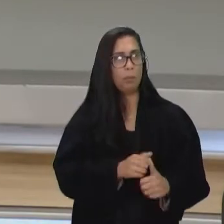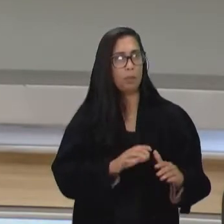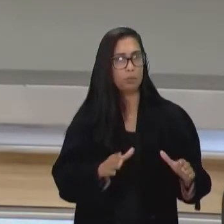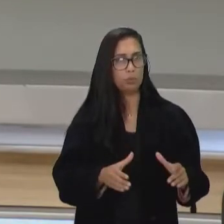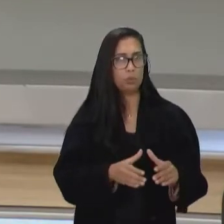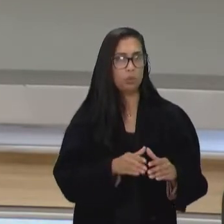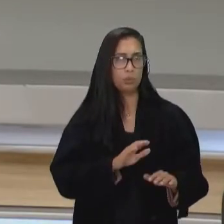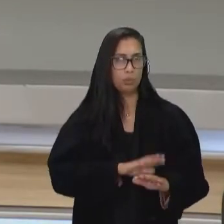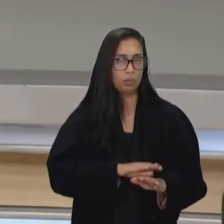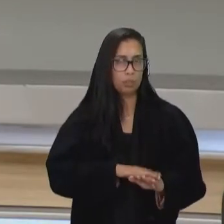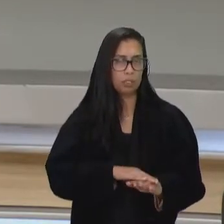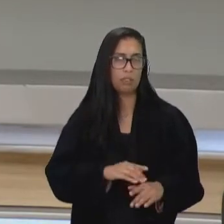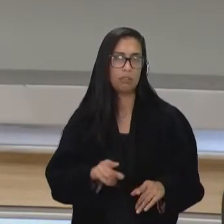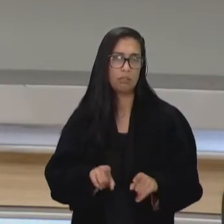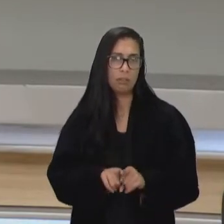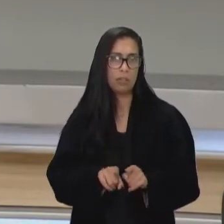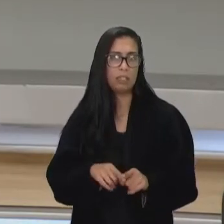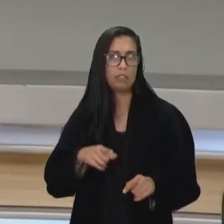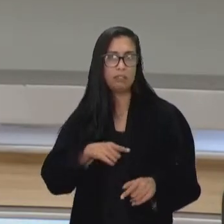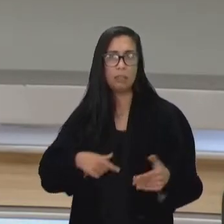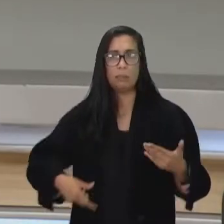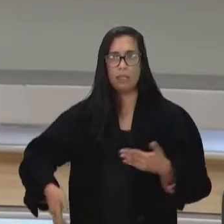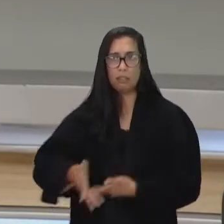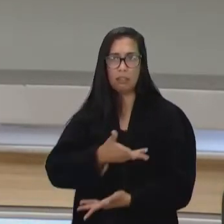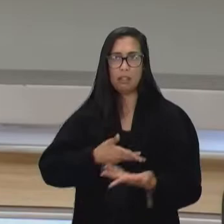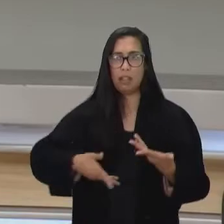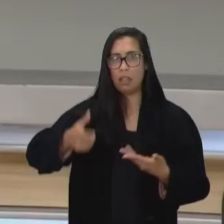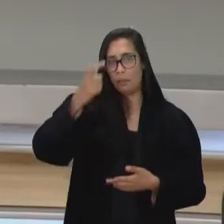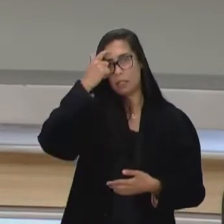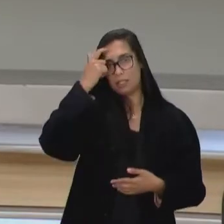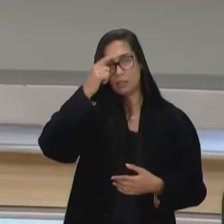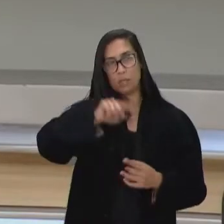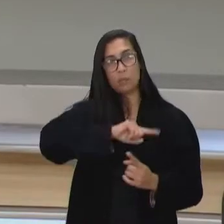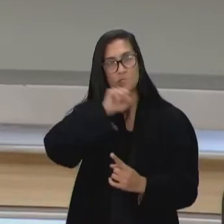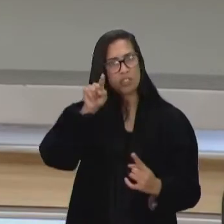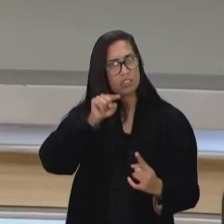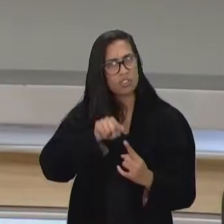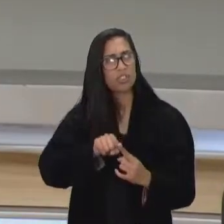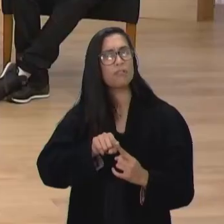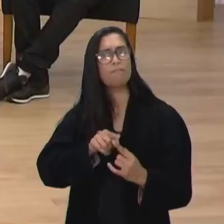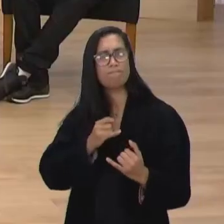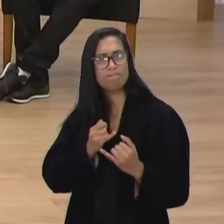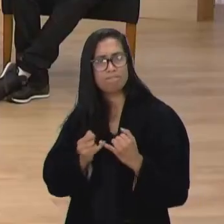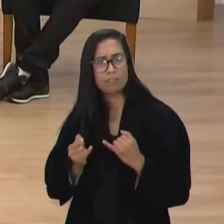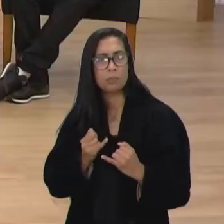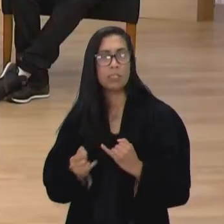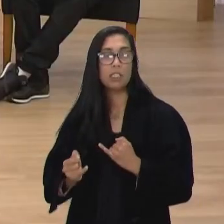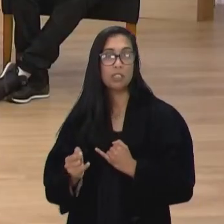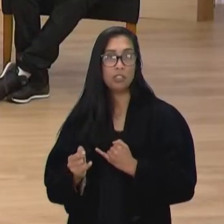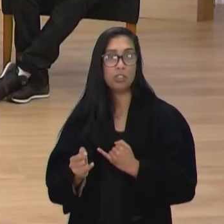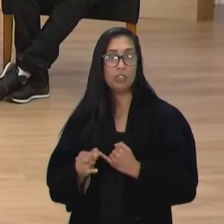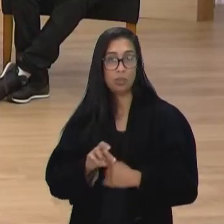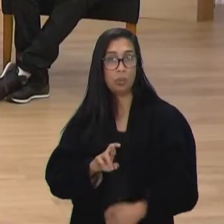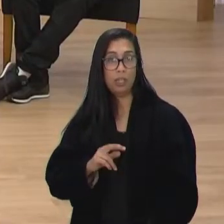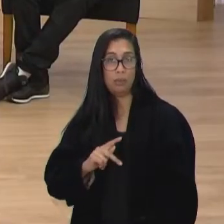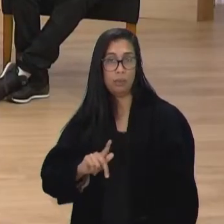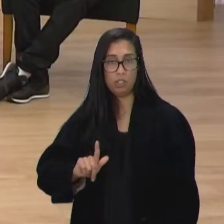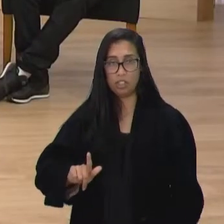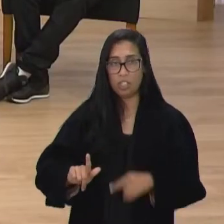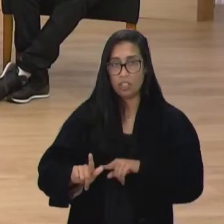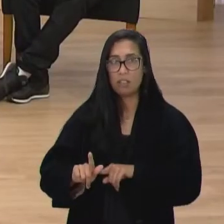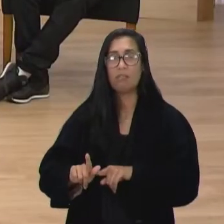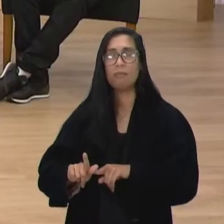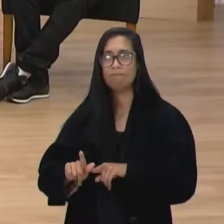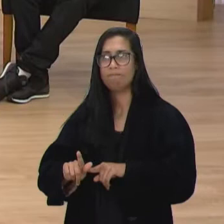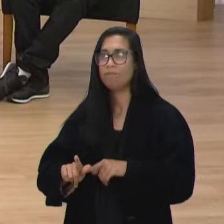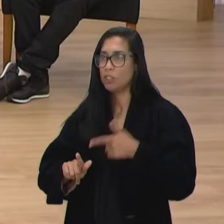confluência de todas as pessoas pensando da mesma forma, dentro do mesmo objetivo. O RPG tem isso. E eu fico imaginando,